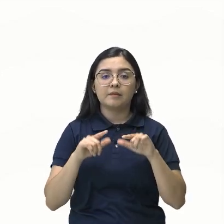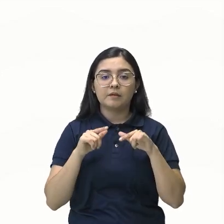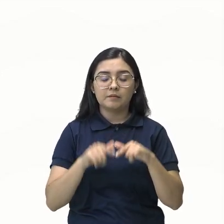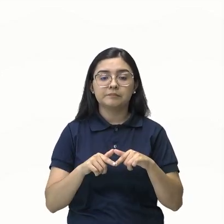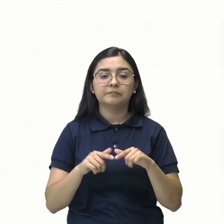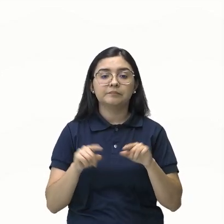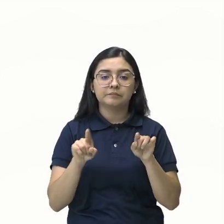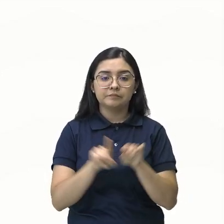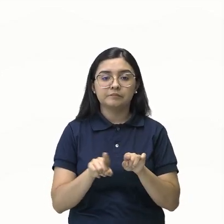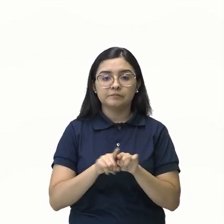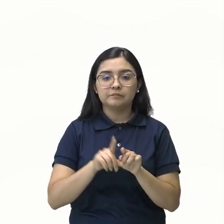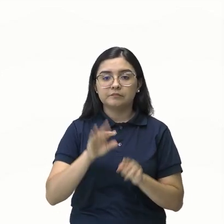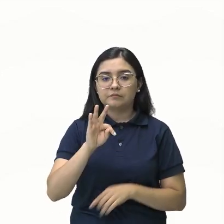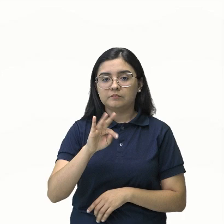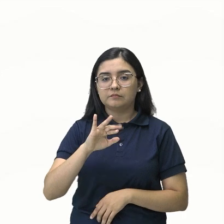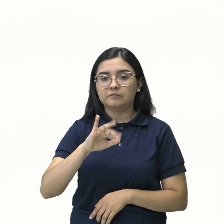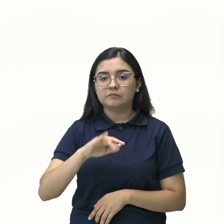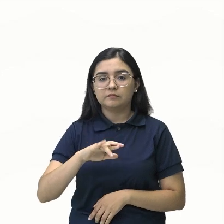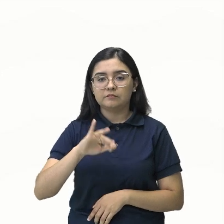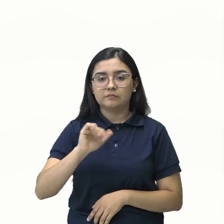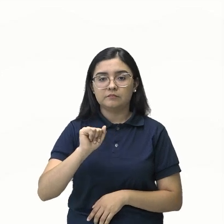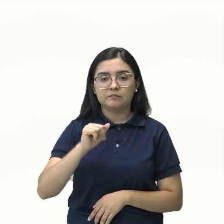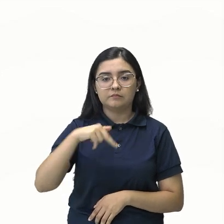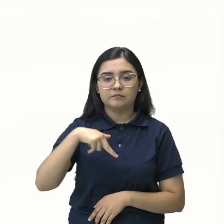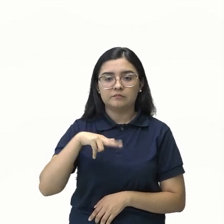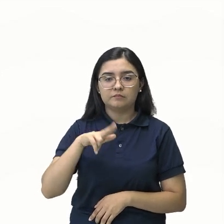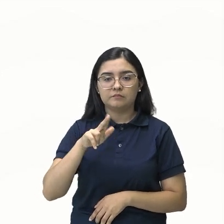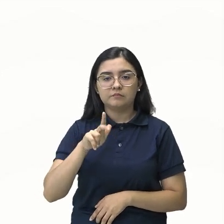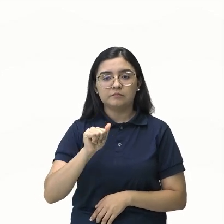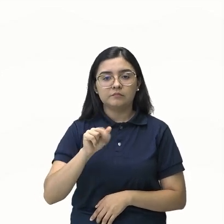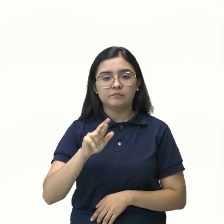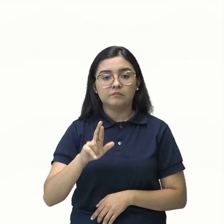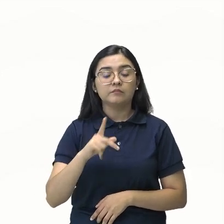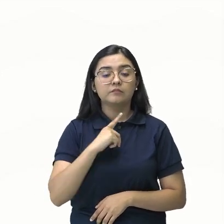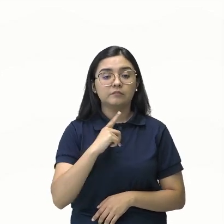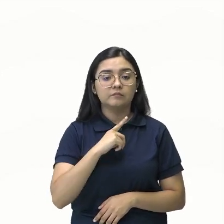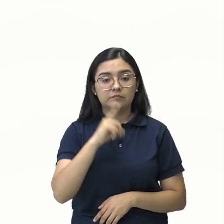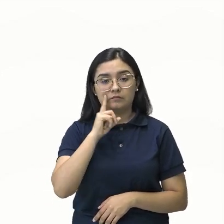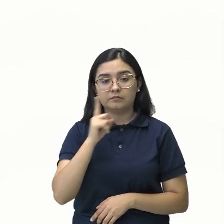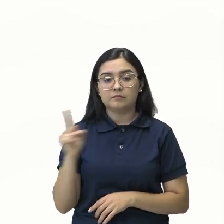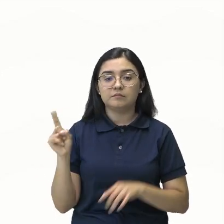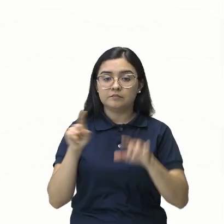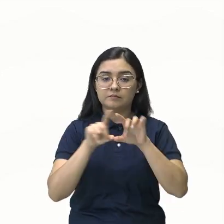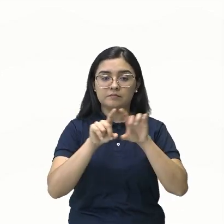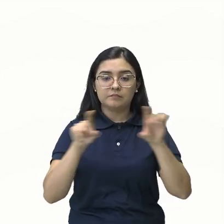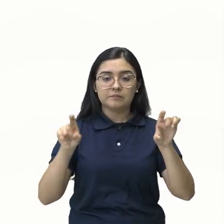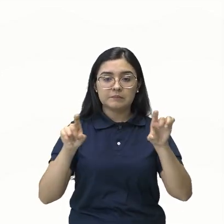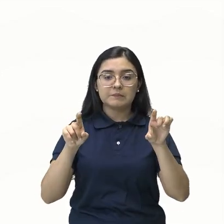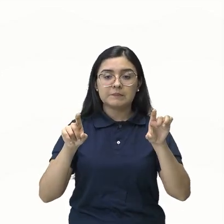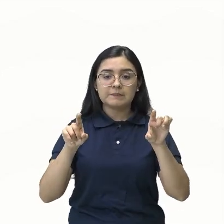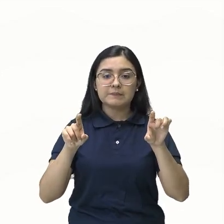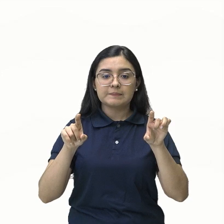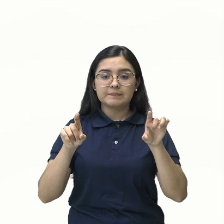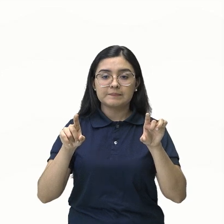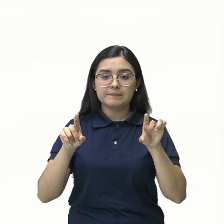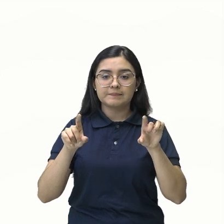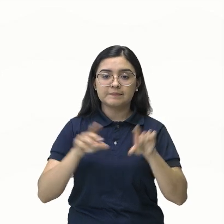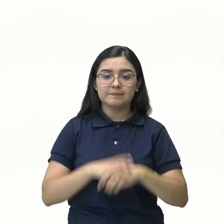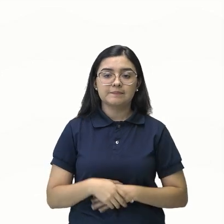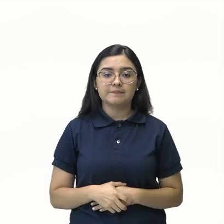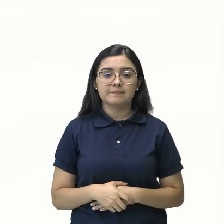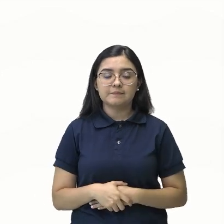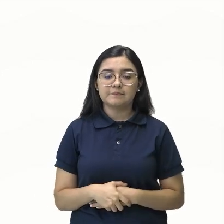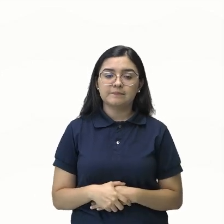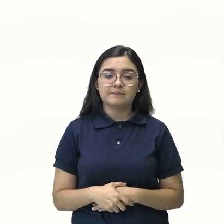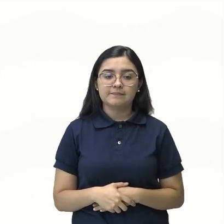um triângulo, tá? E aí nós temos, né, quando a nossa base é formada